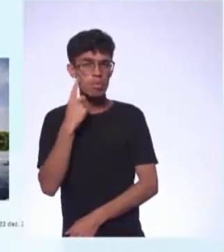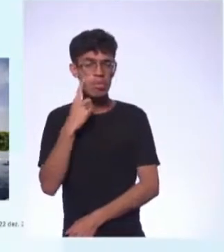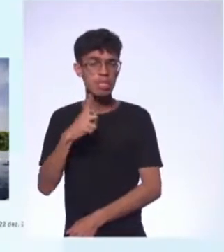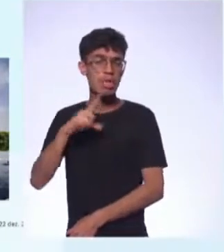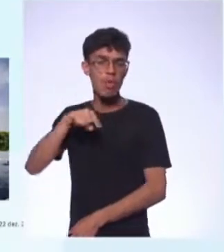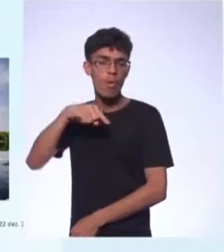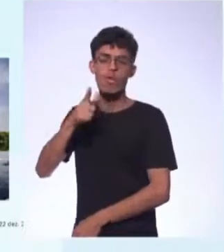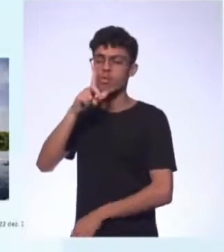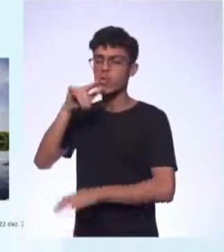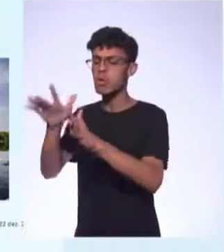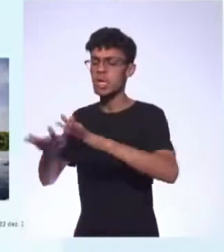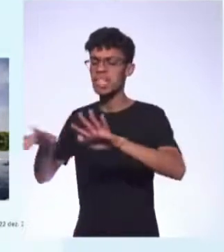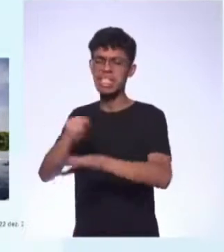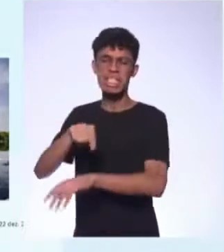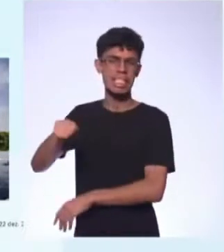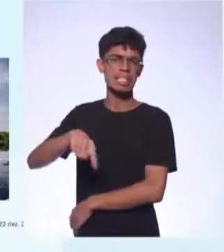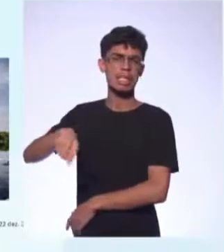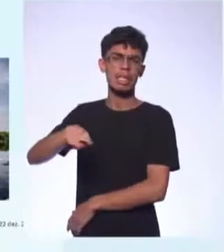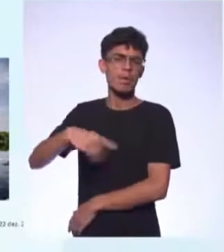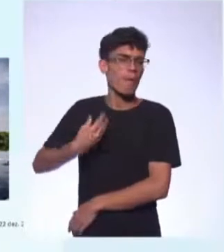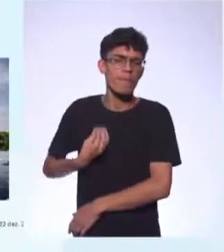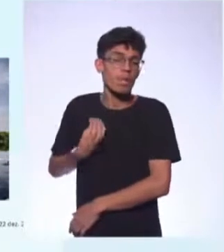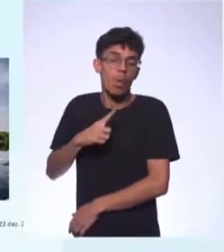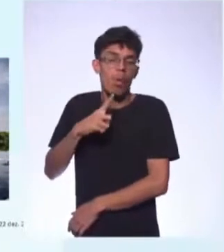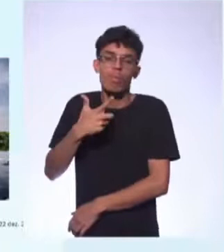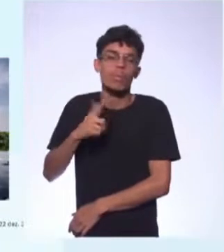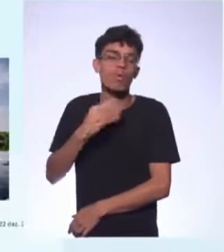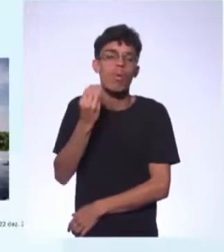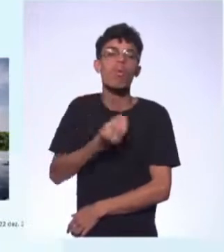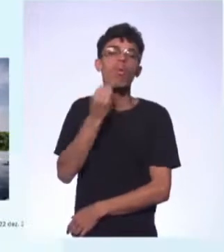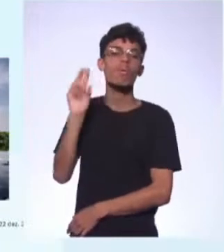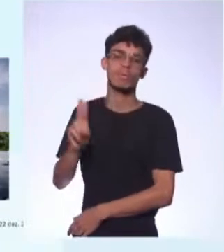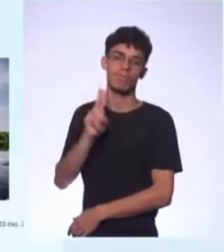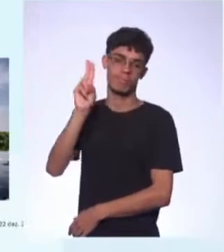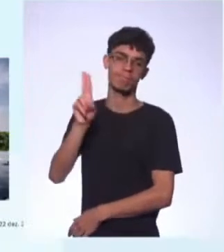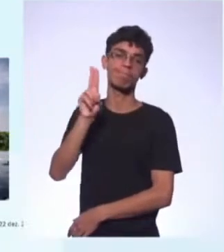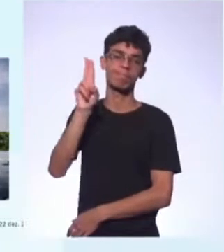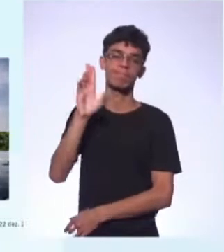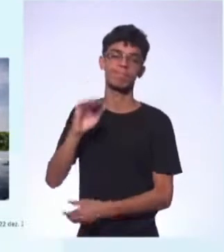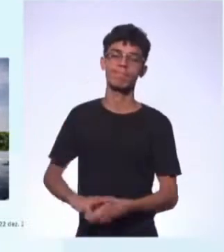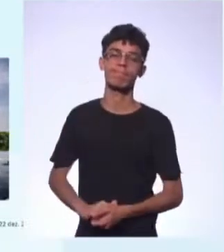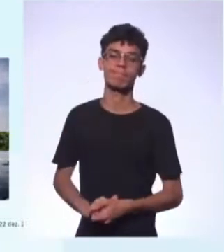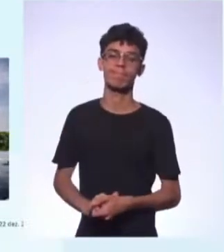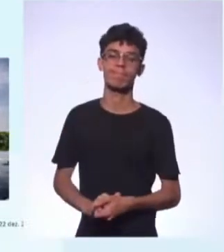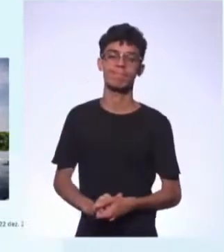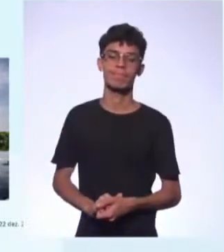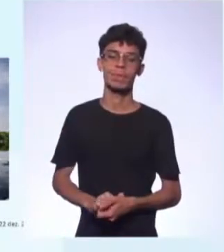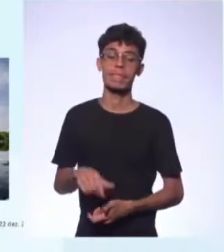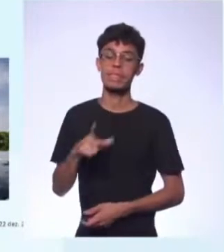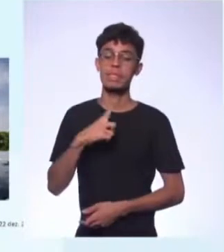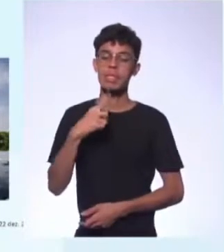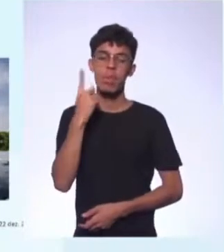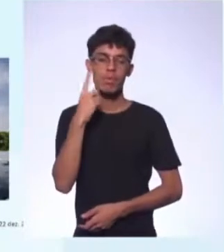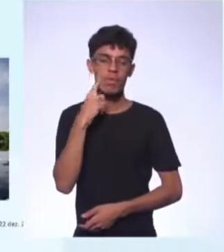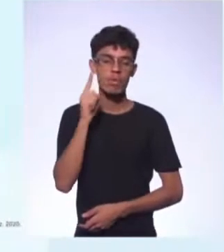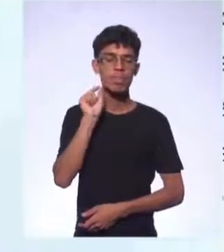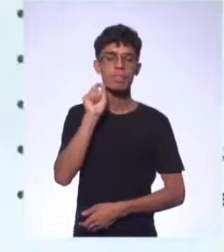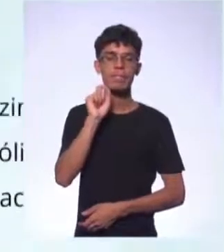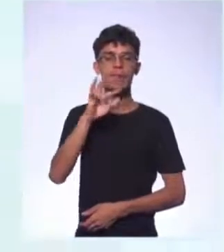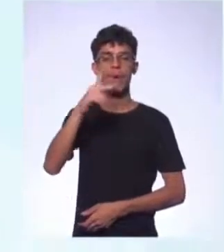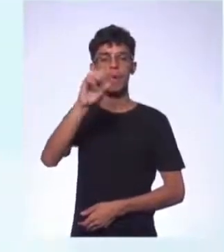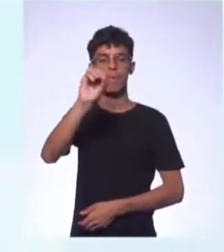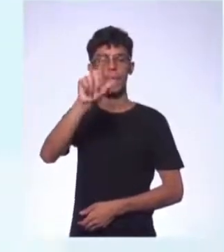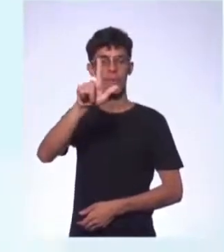uma água totalmente poluída e sem utilidade para tal, ok? Então aí nós vimos poluição